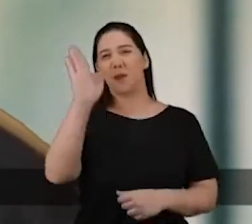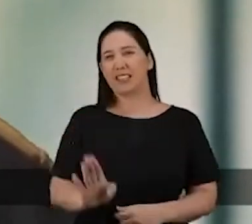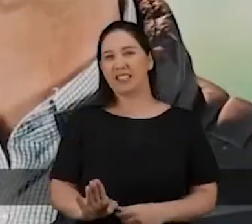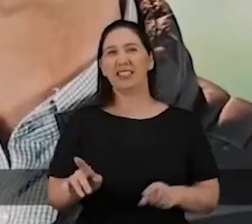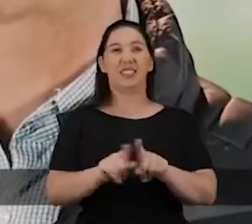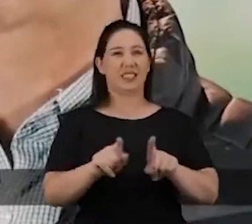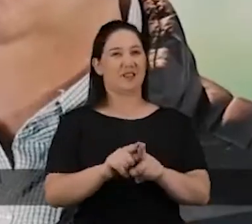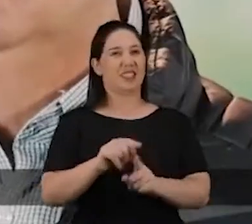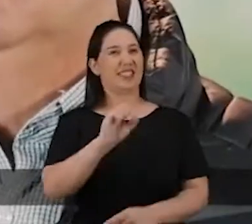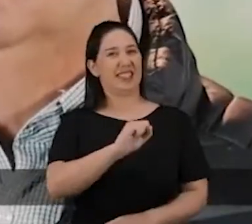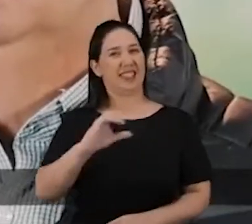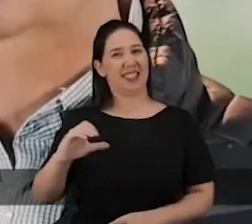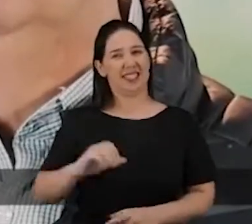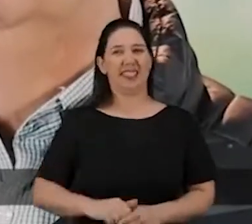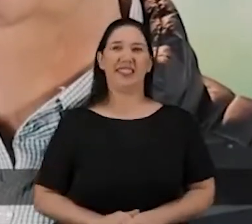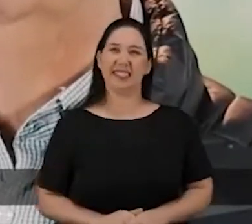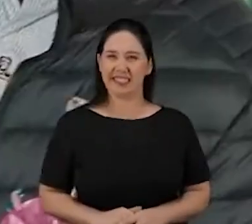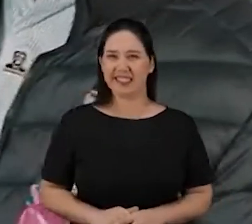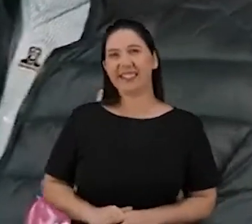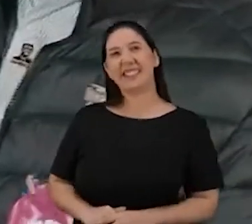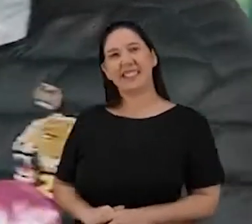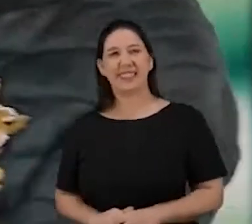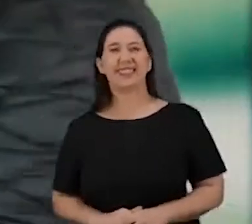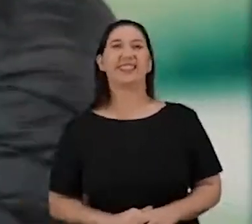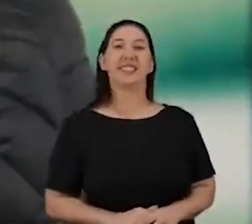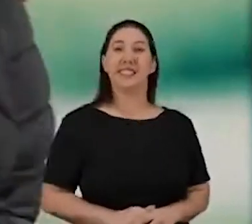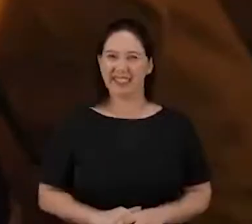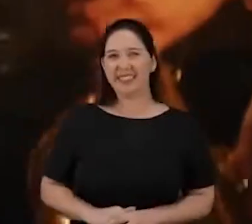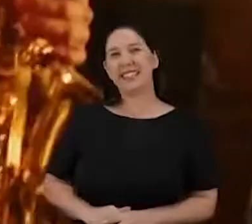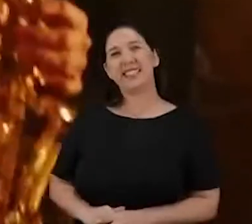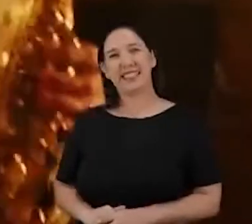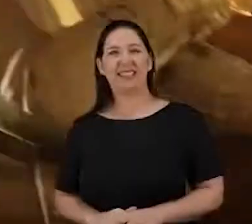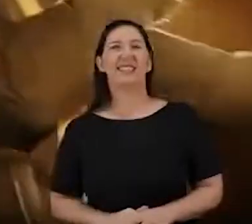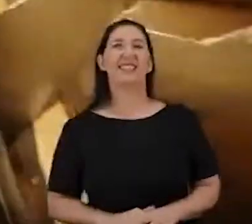melhores para o Brasil e para Santa Catarina.